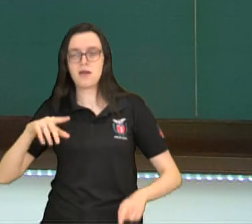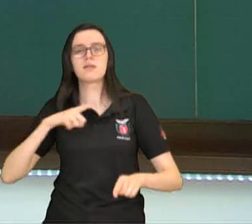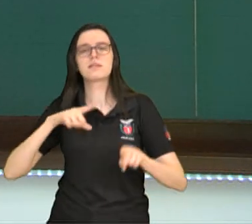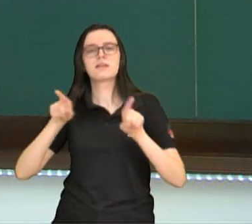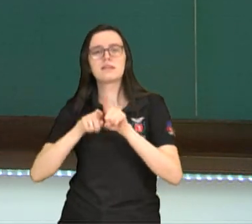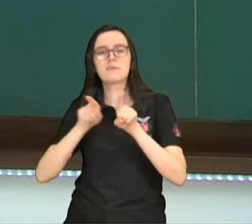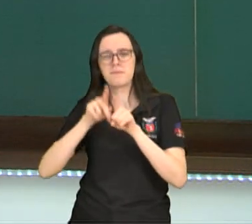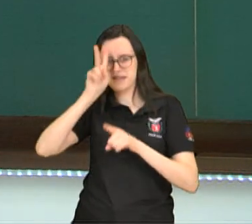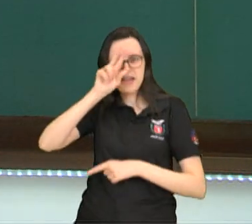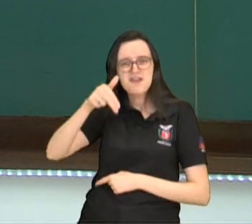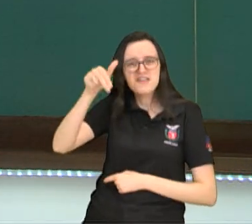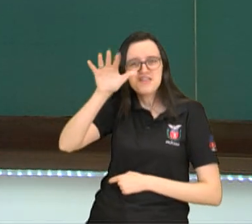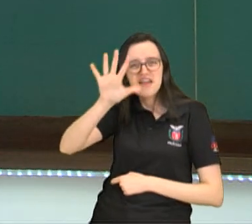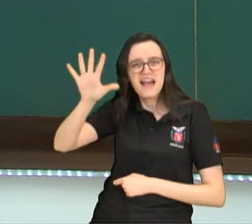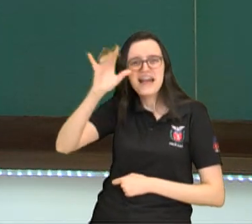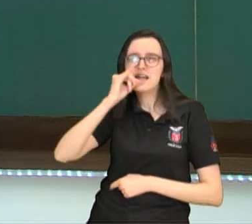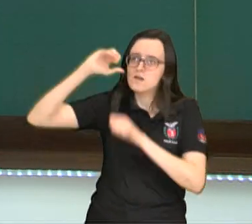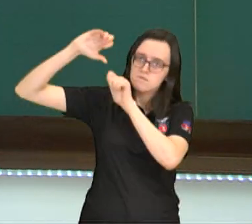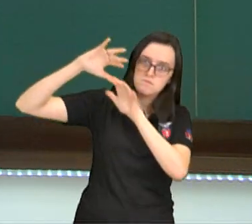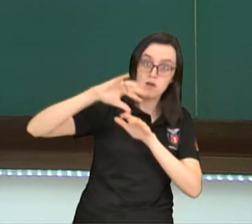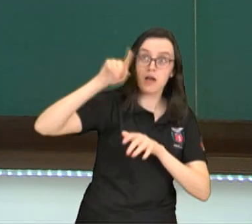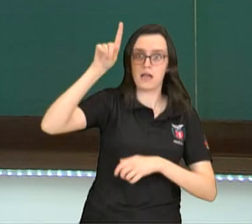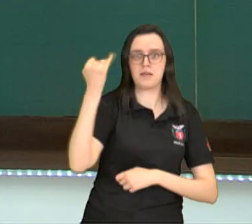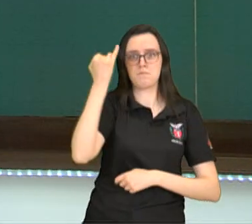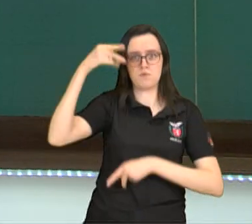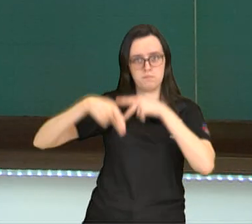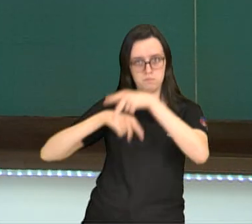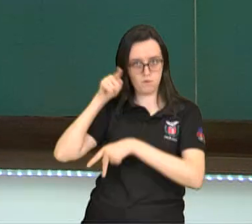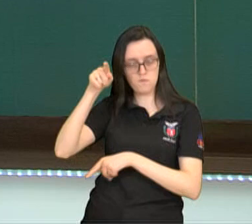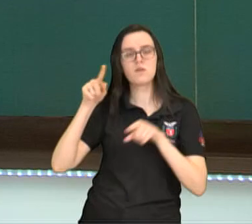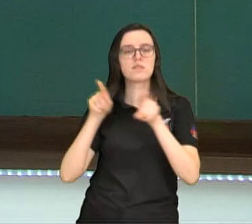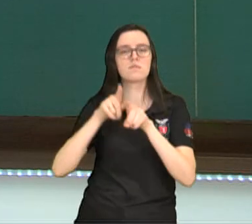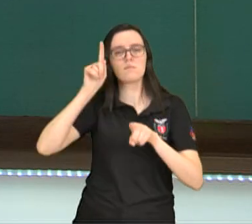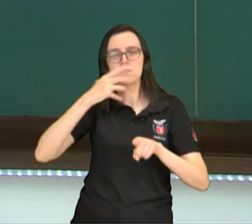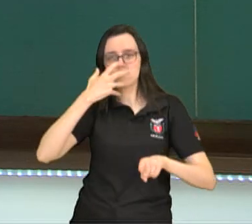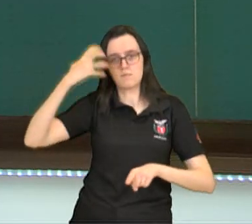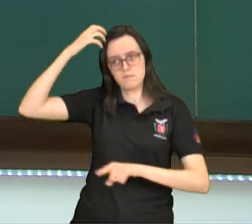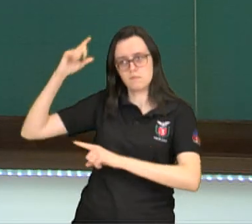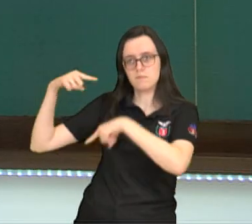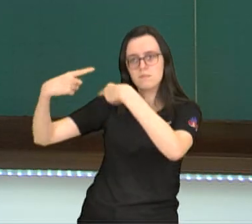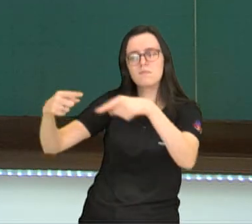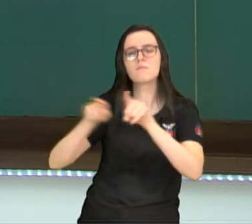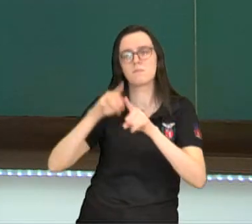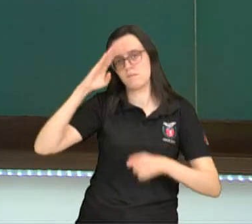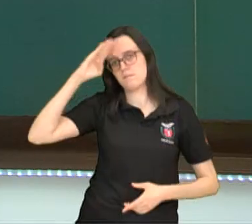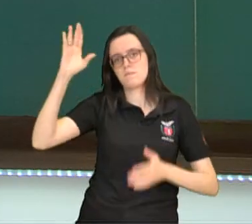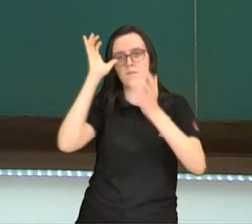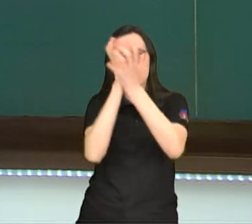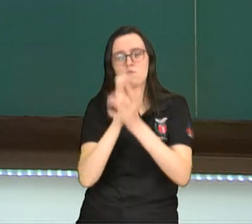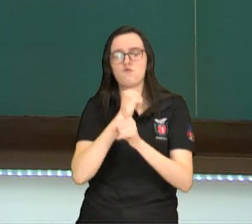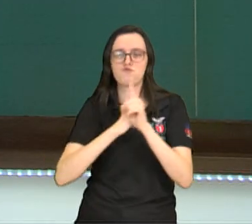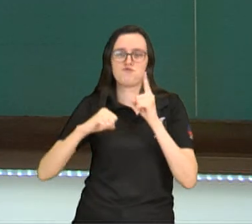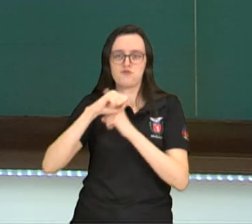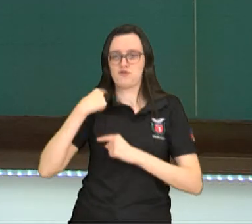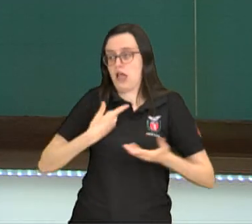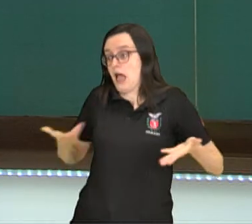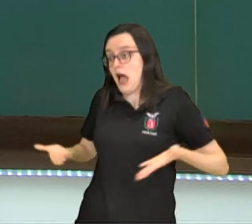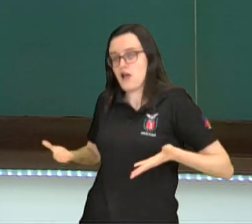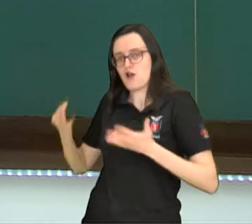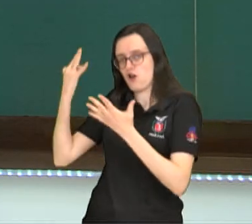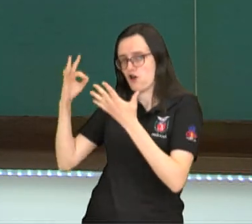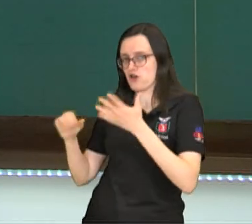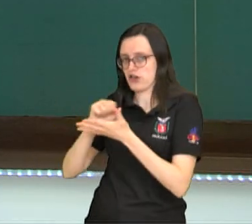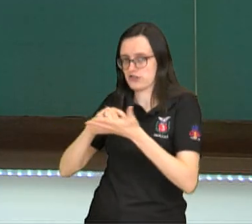etruscos, né, a importância dos etruscos e também a monarquia e seus principais grupos sociais que a gente acabou de fazer